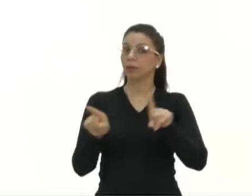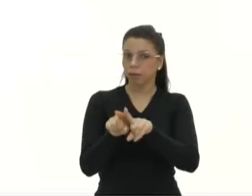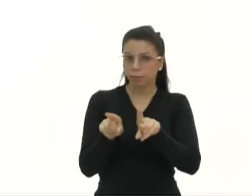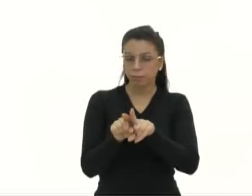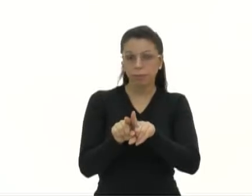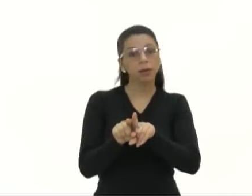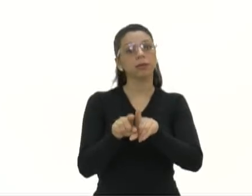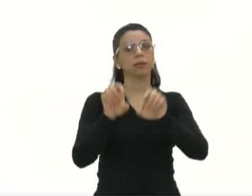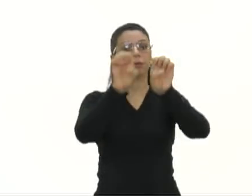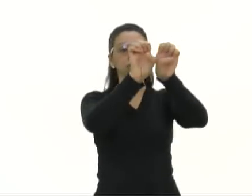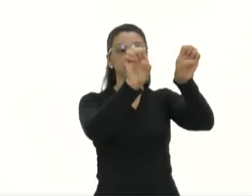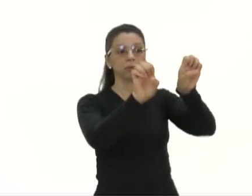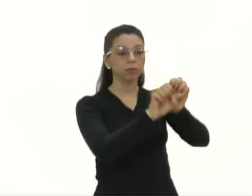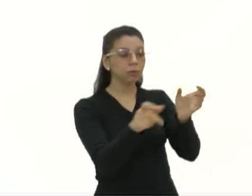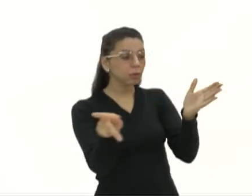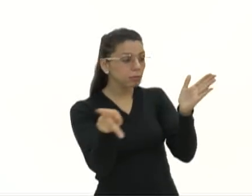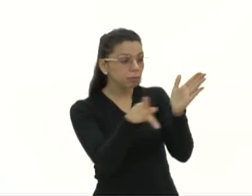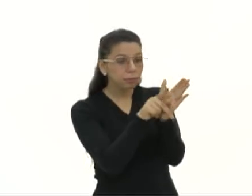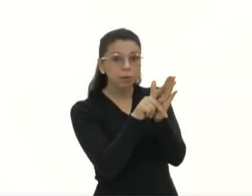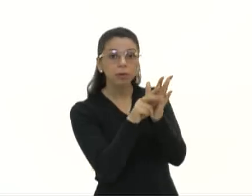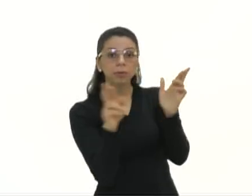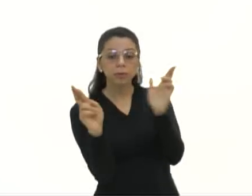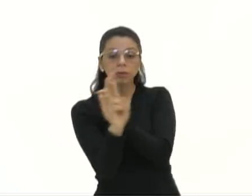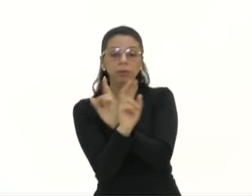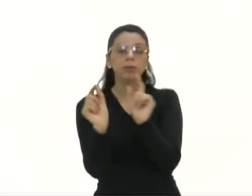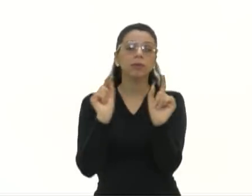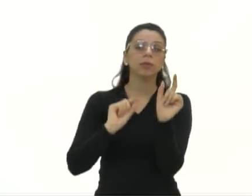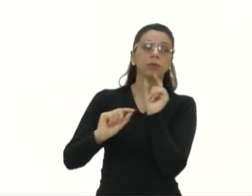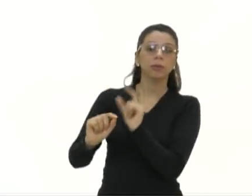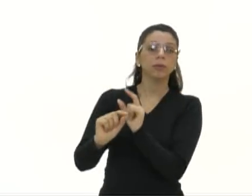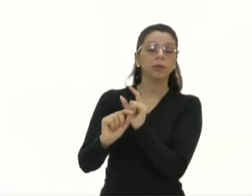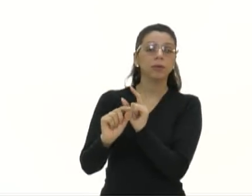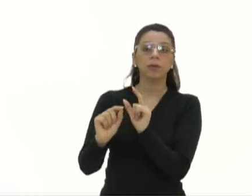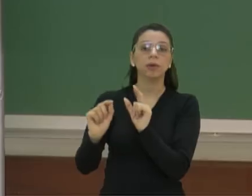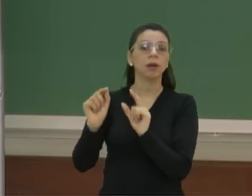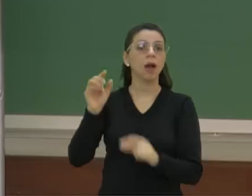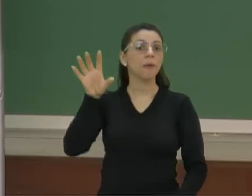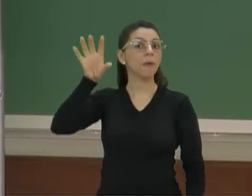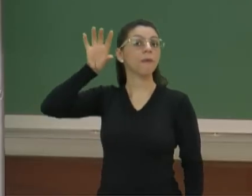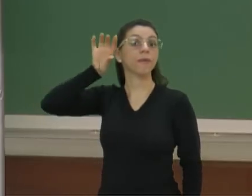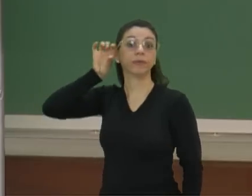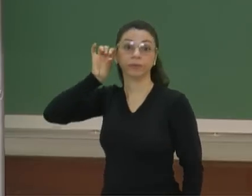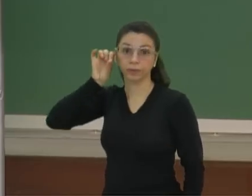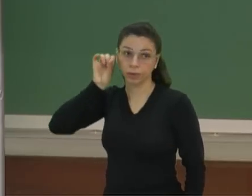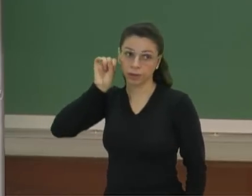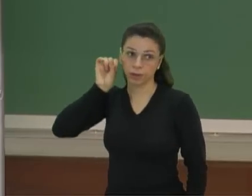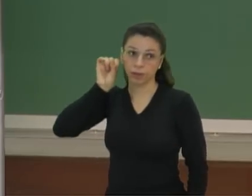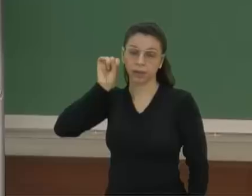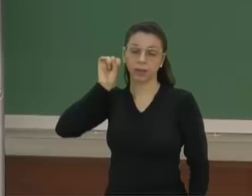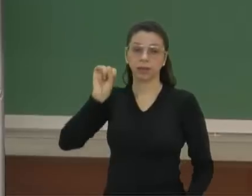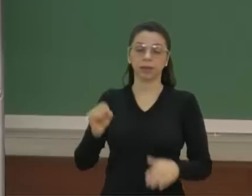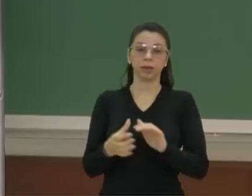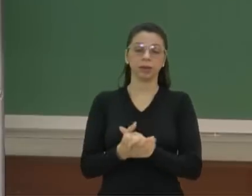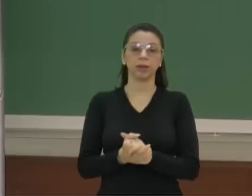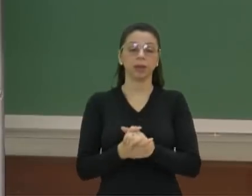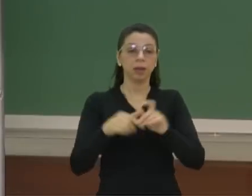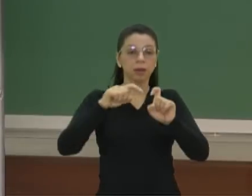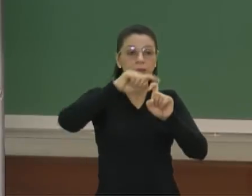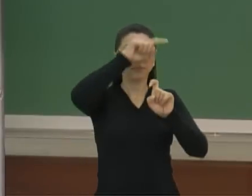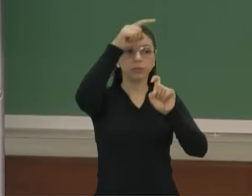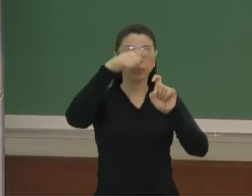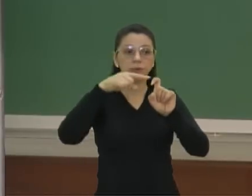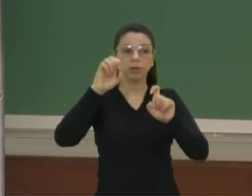são estruturas da orelha, só que elas estão associadas ao quê? À audição. Canais semicirculares